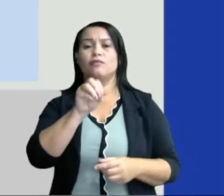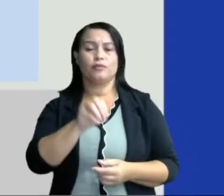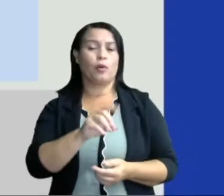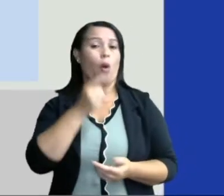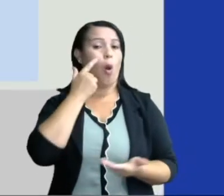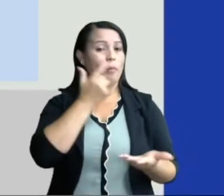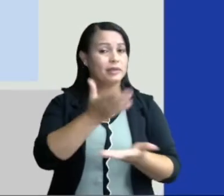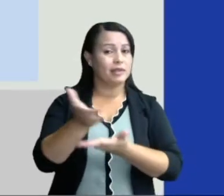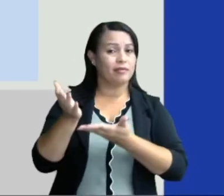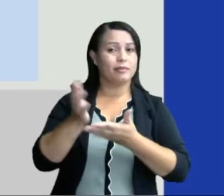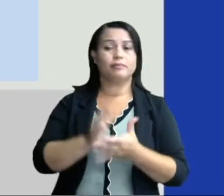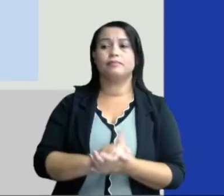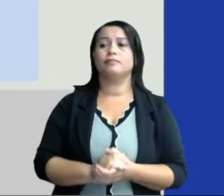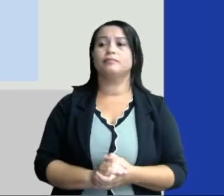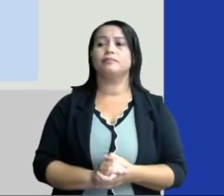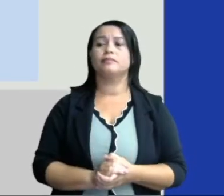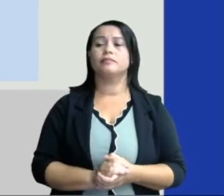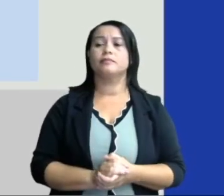Ó,